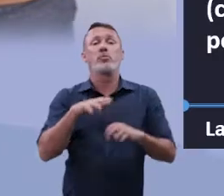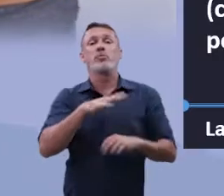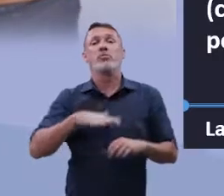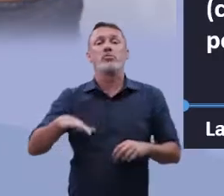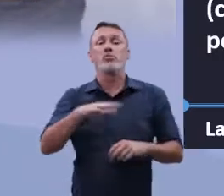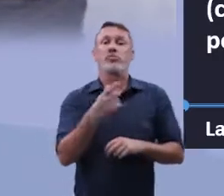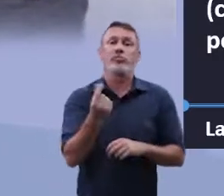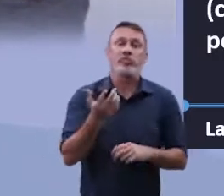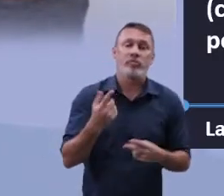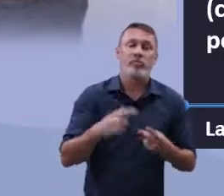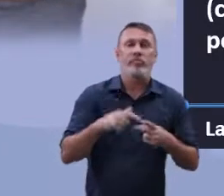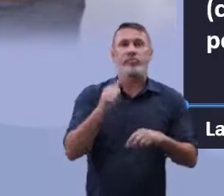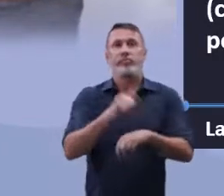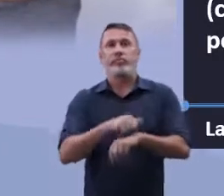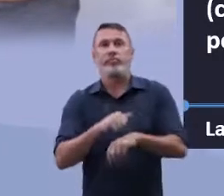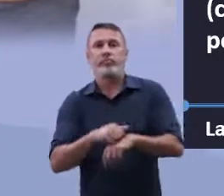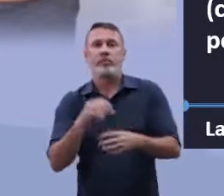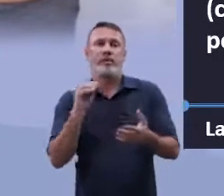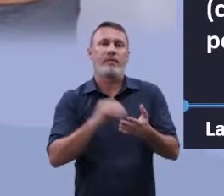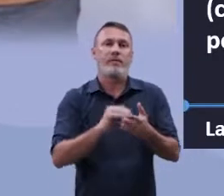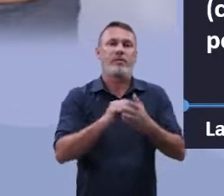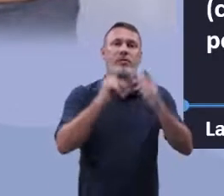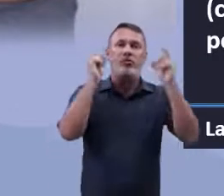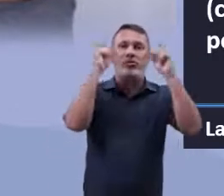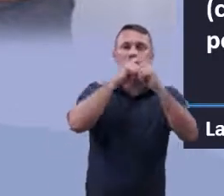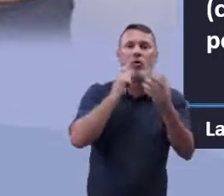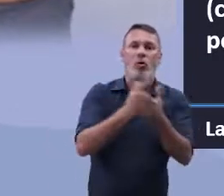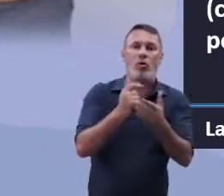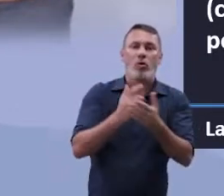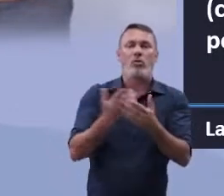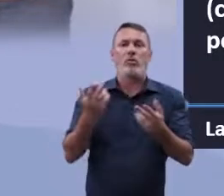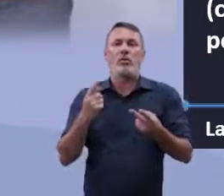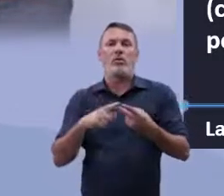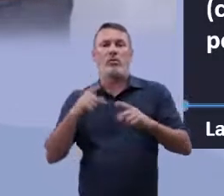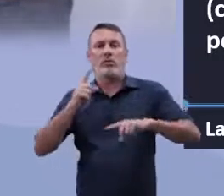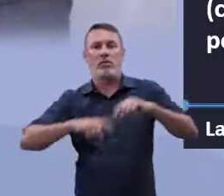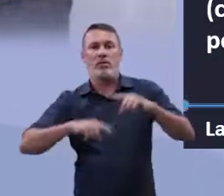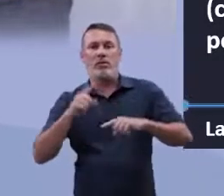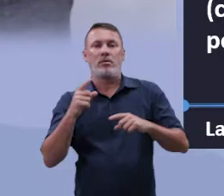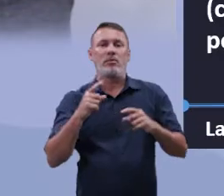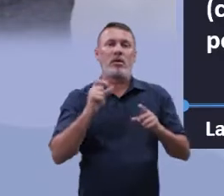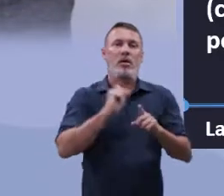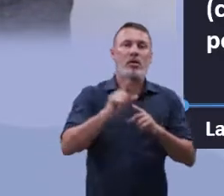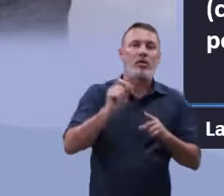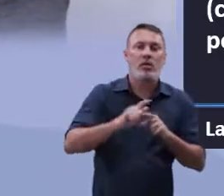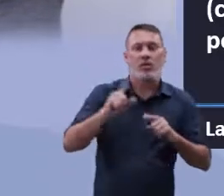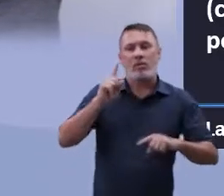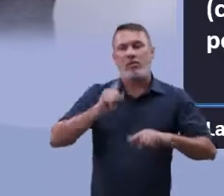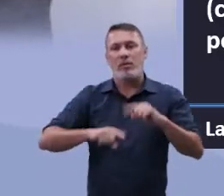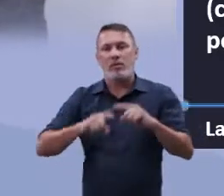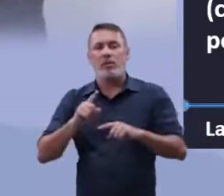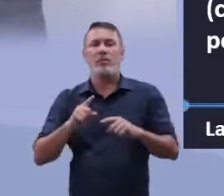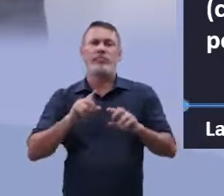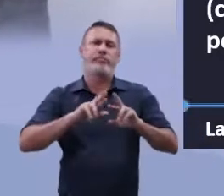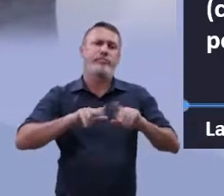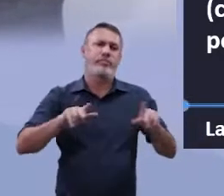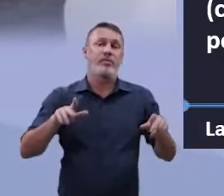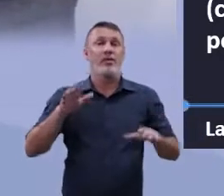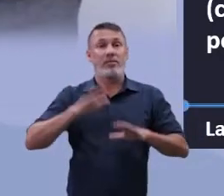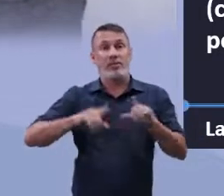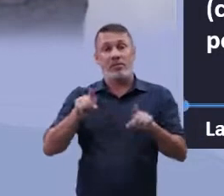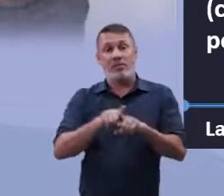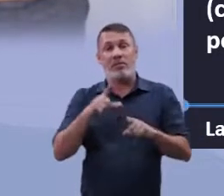casos, dificuldade de compra, aluguel de equipamentos, dispositivos. Às vezes é questão de